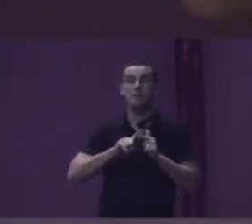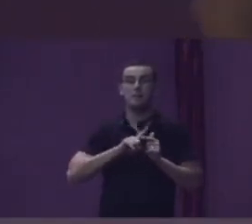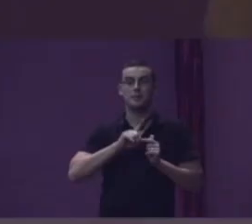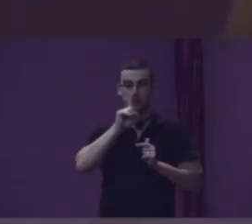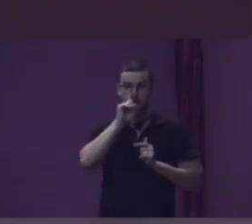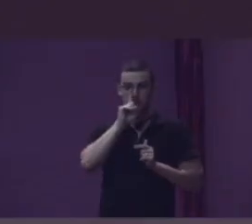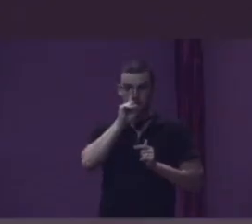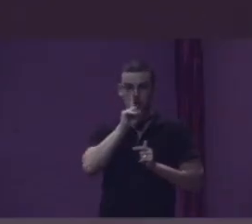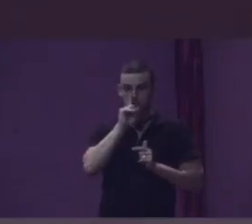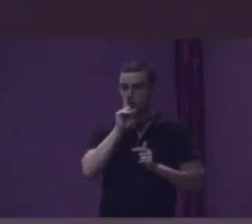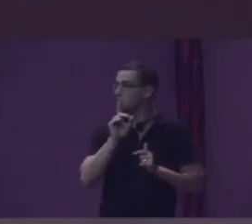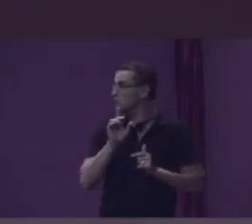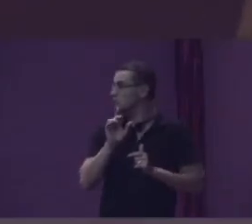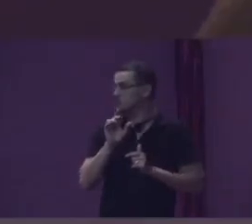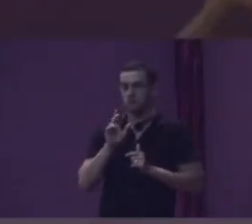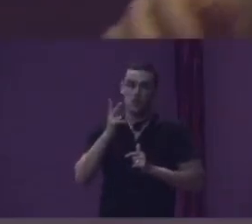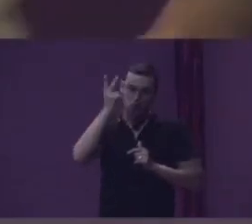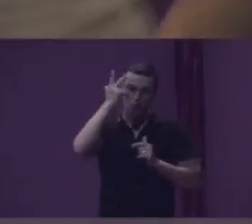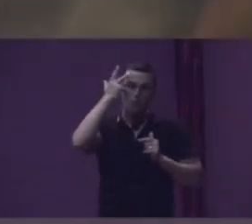generalmente.